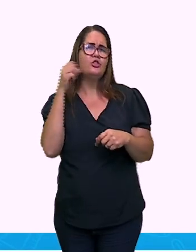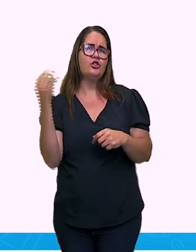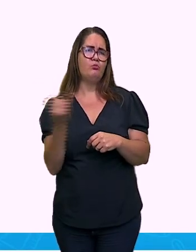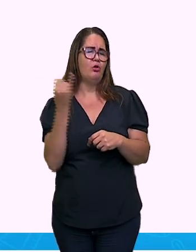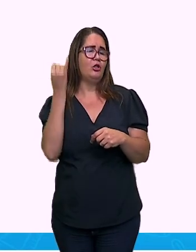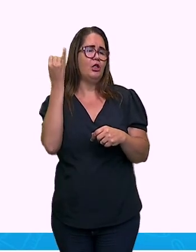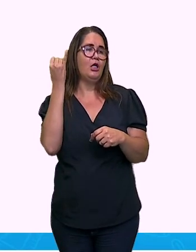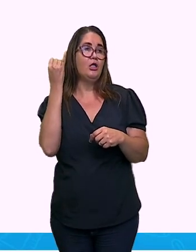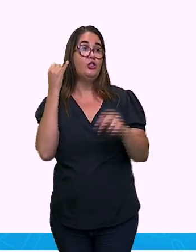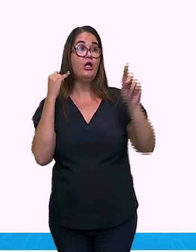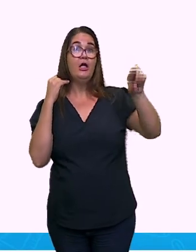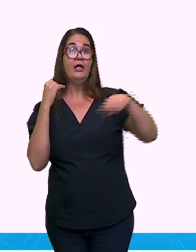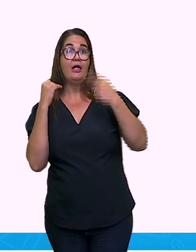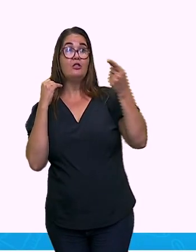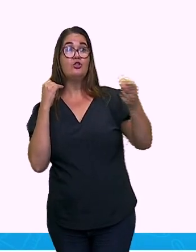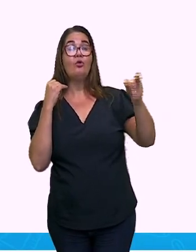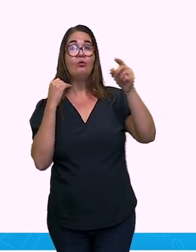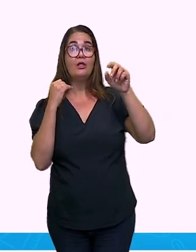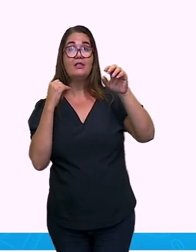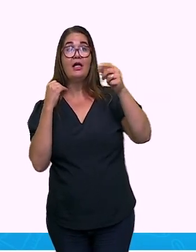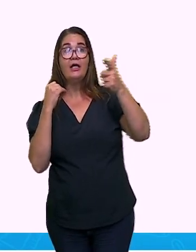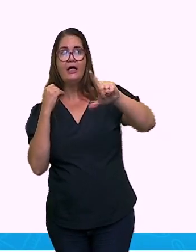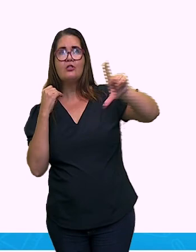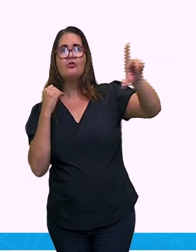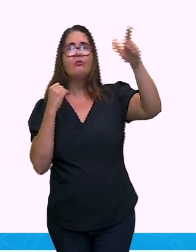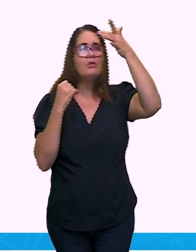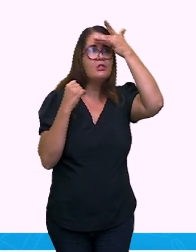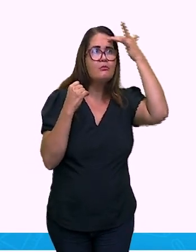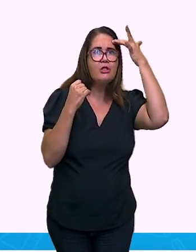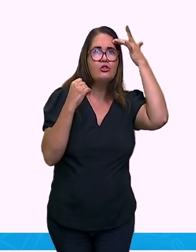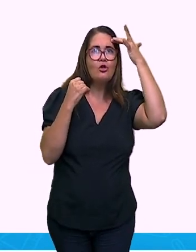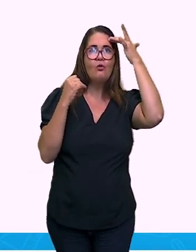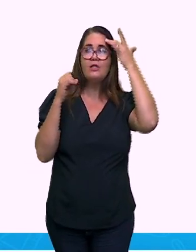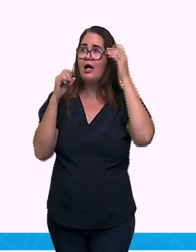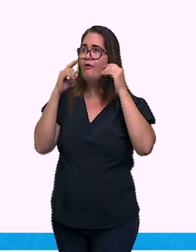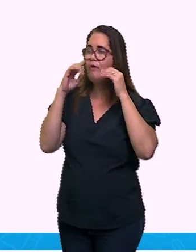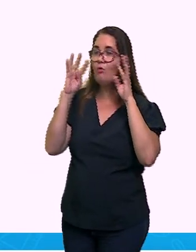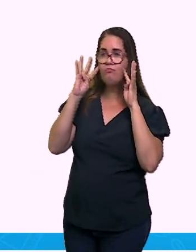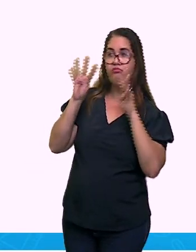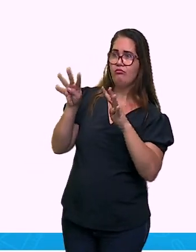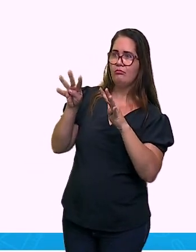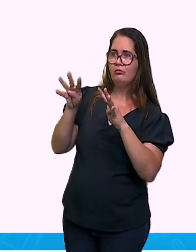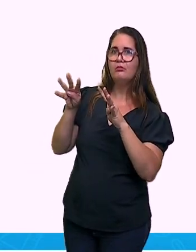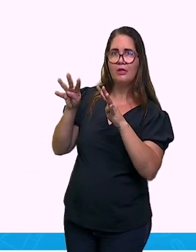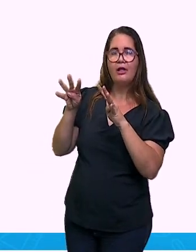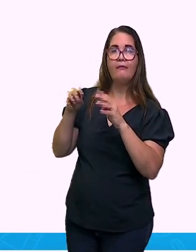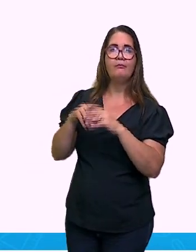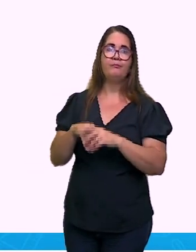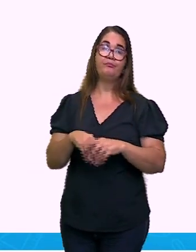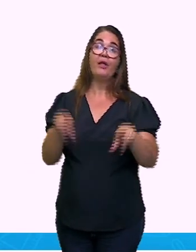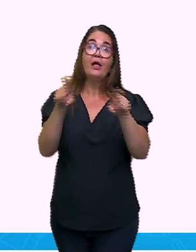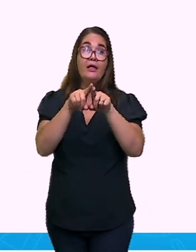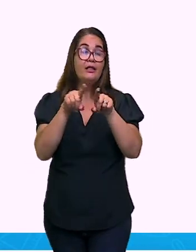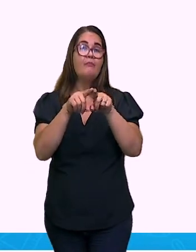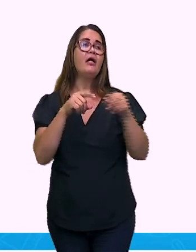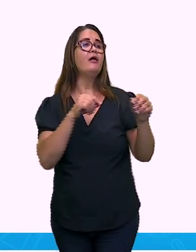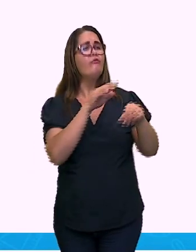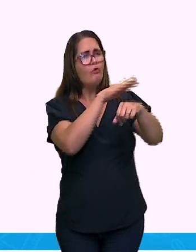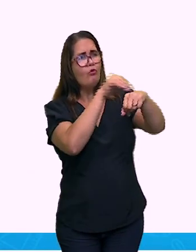que consumirão o nosso conteúdo. Depois, eu vou pensar numa pessoa bacana e fazer o